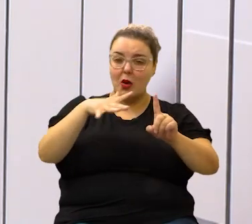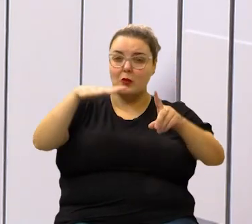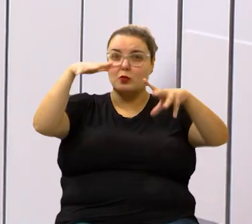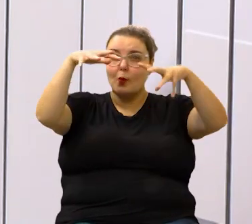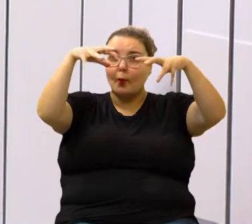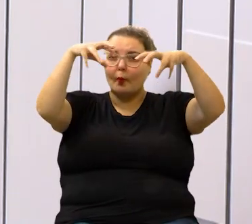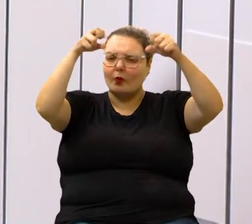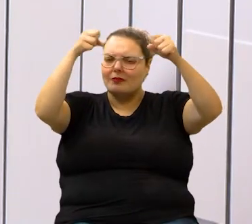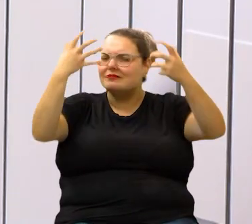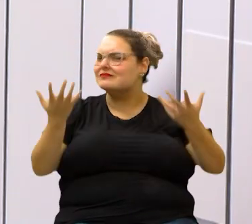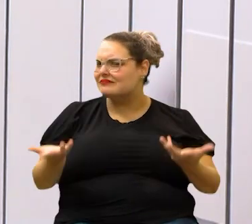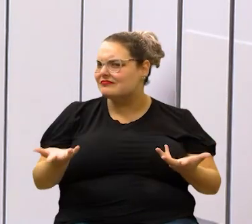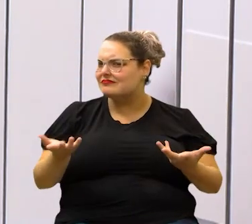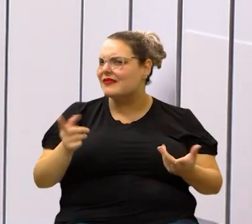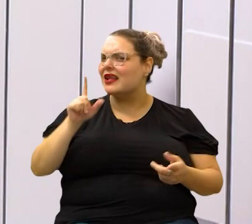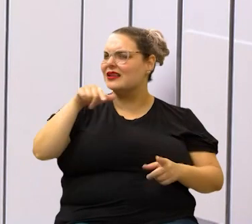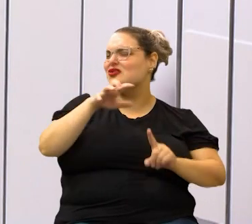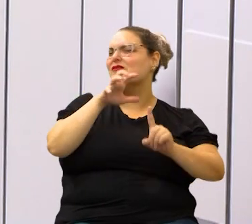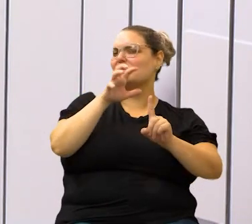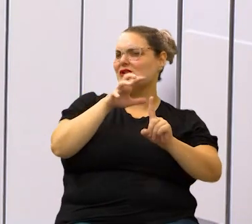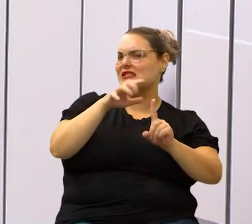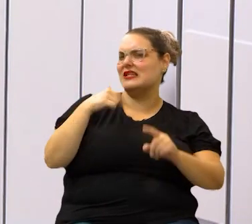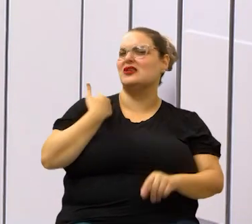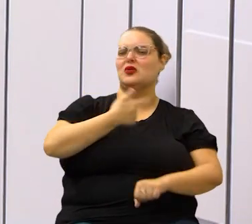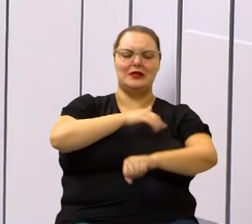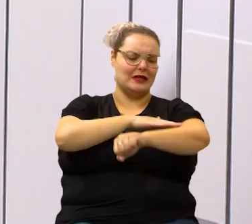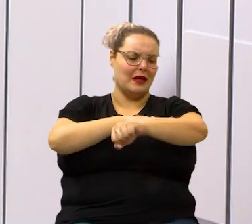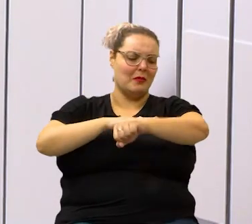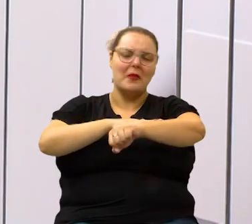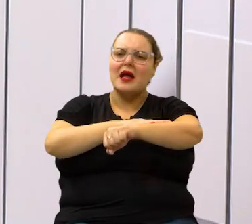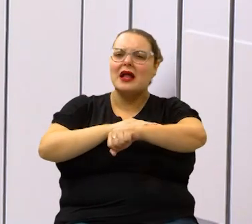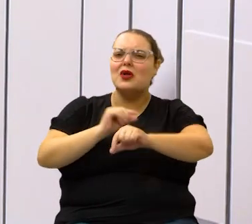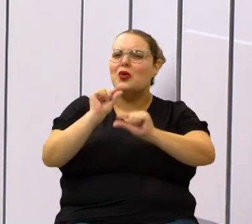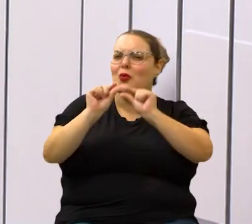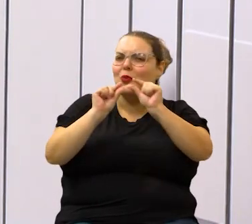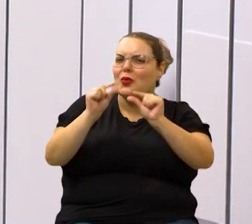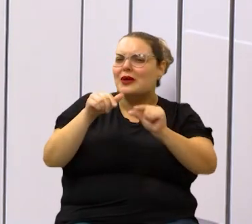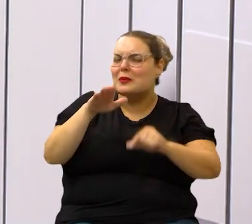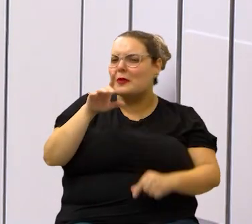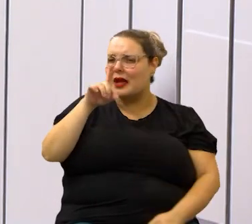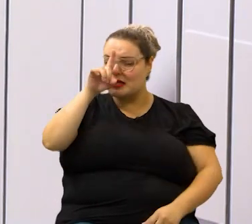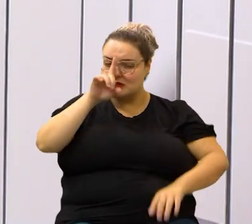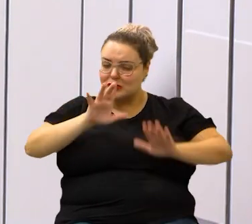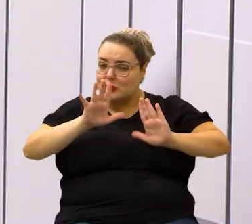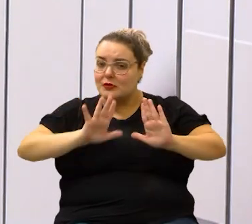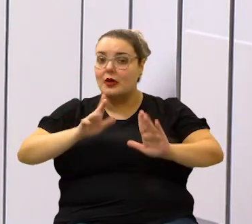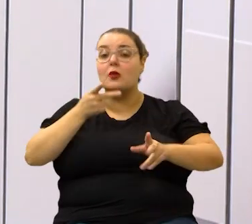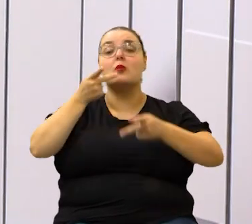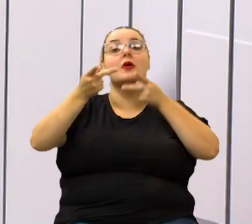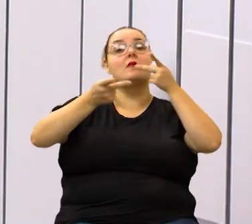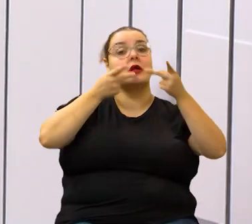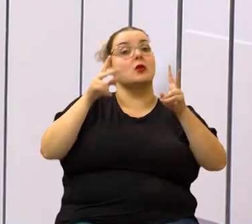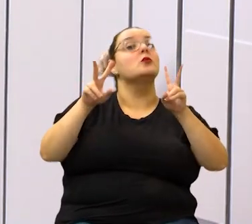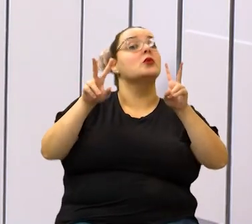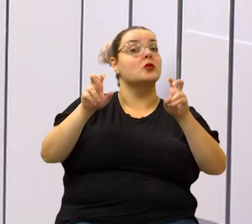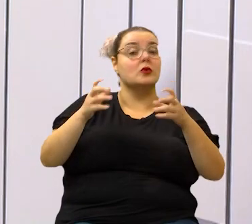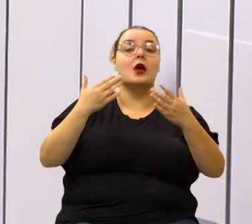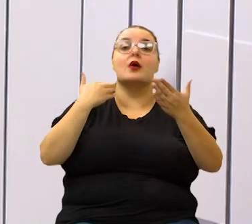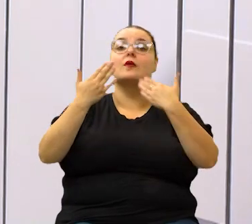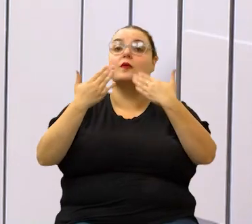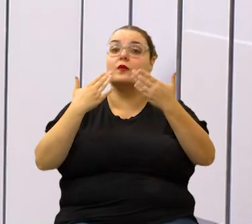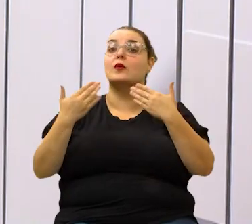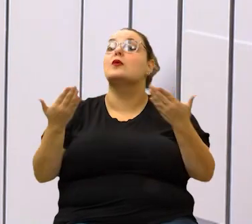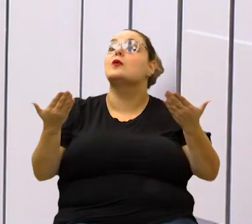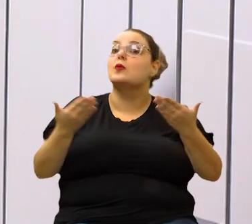mais seco. Será que isso daí influencia na nossa pele e a gente tem que tomar um pouquinho mais de cuidado? Para falar sobre o assunto, a gente